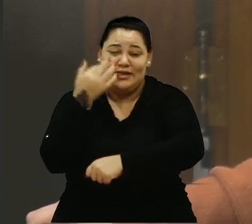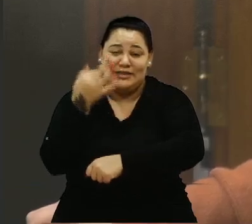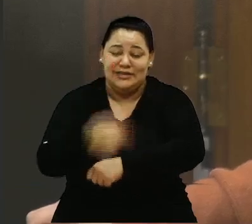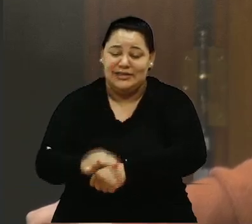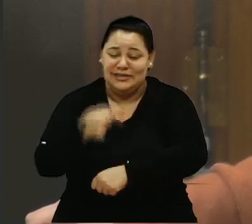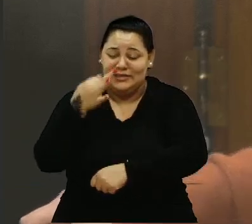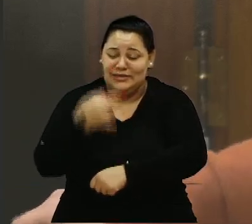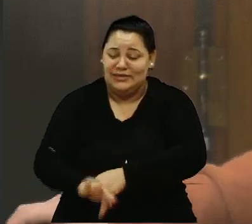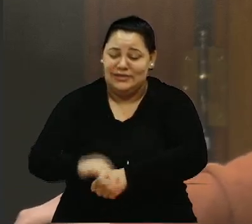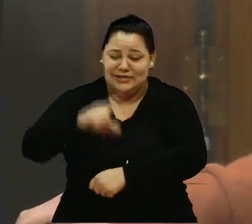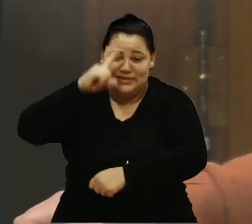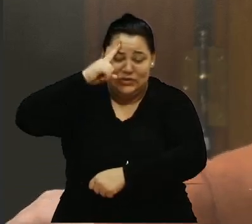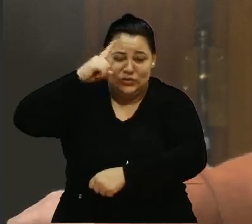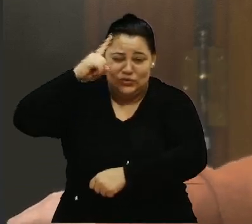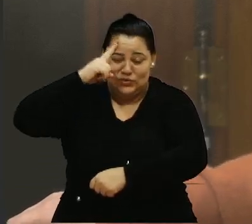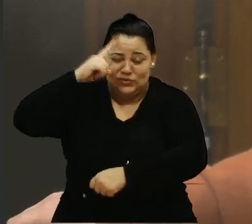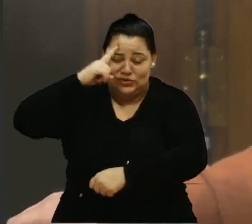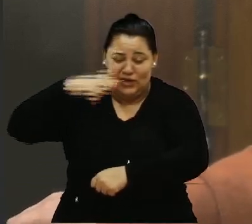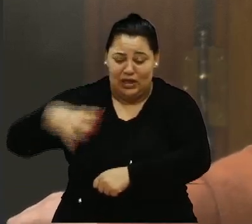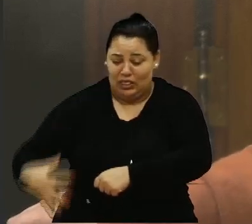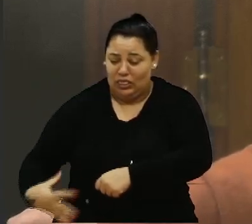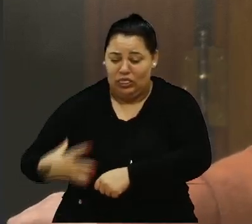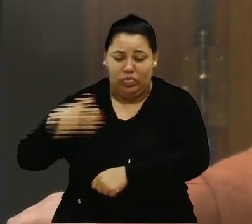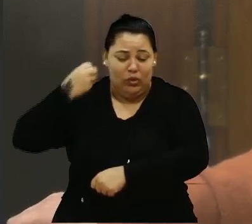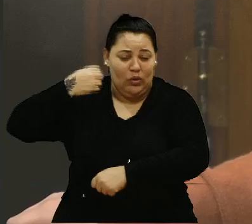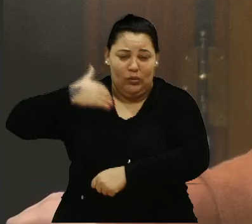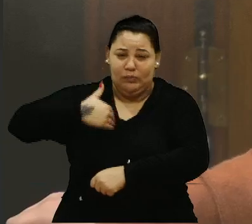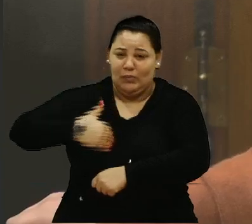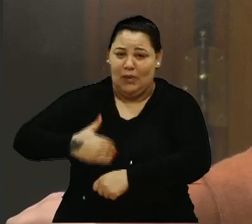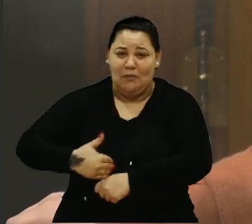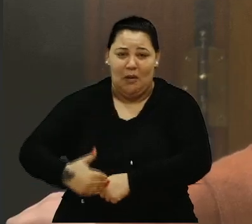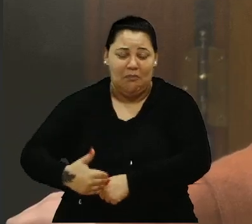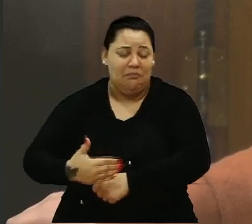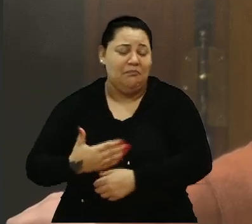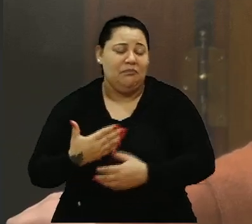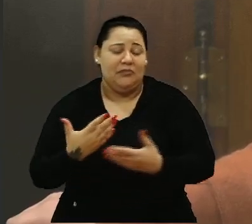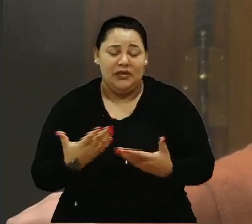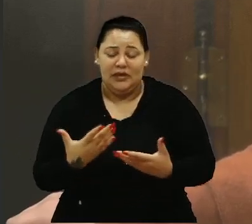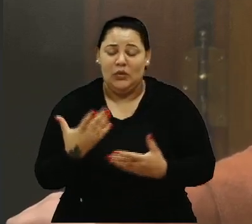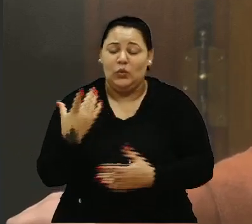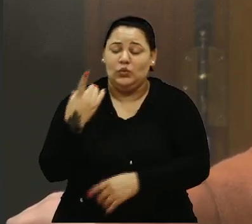diárias em todas as partes do seu corpo. Então, o Dia